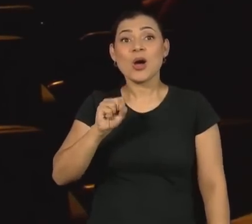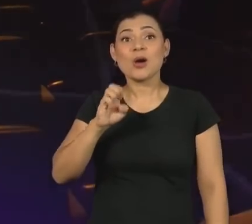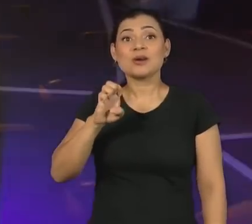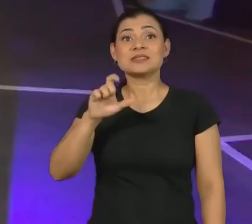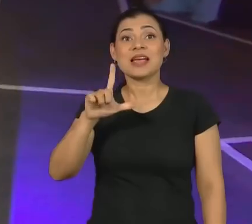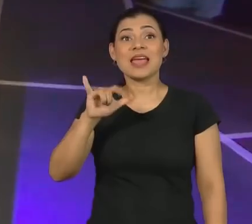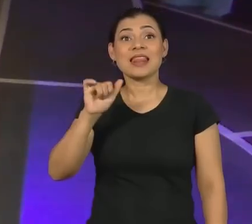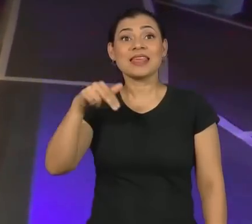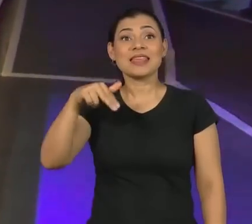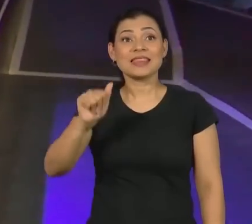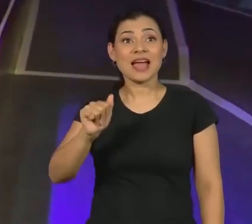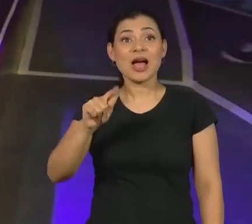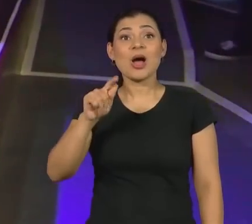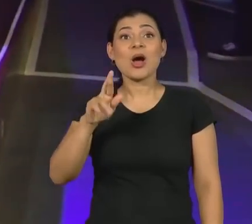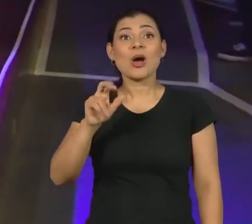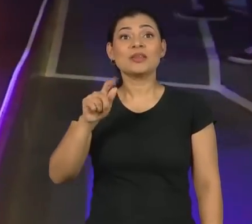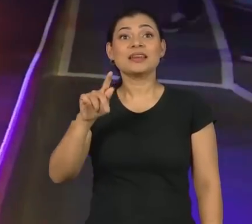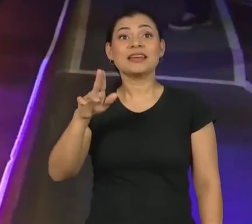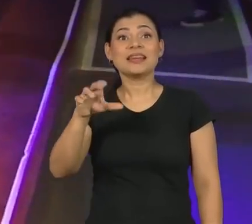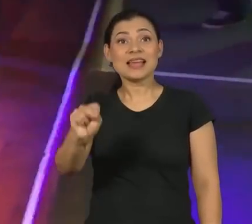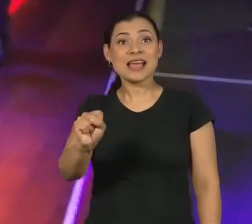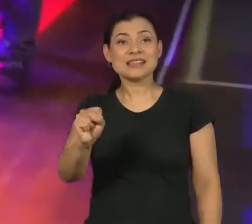Rodrigues!